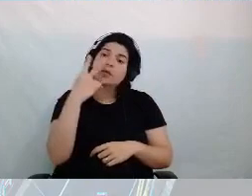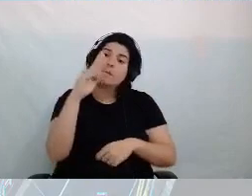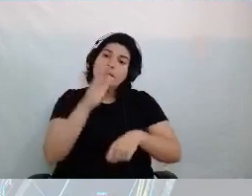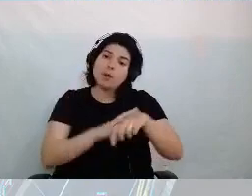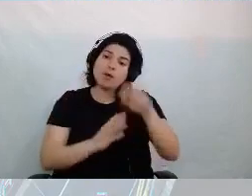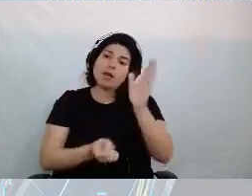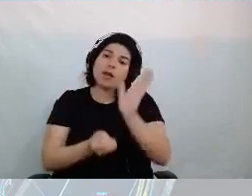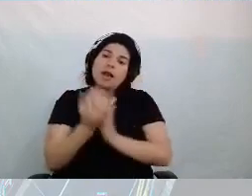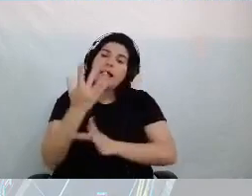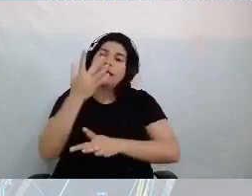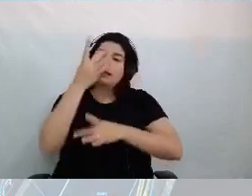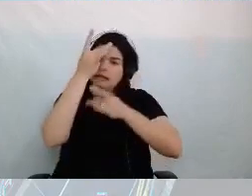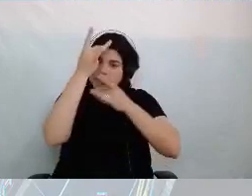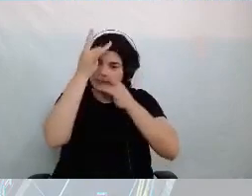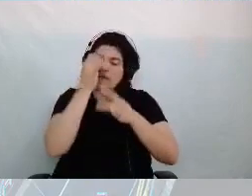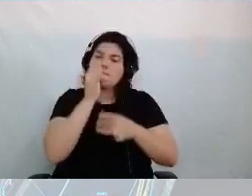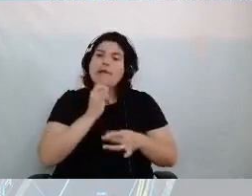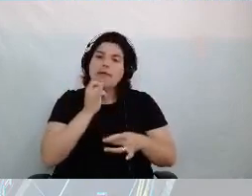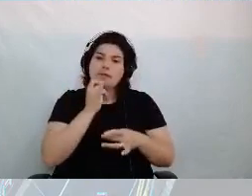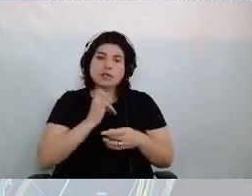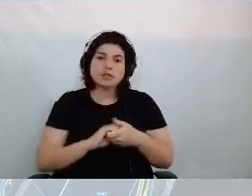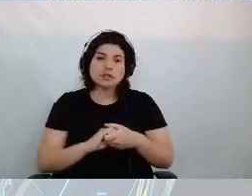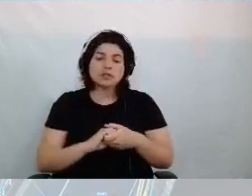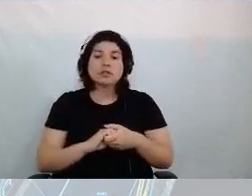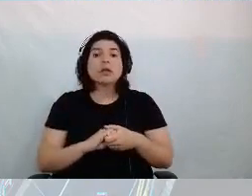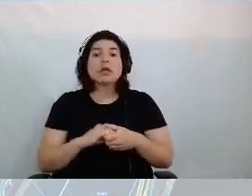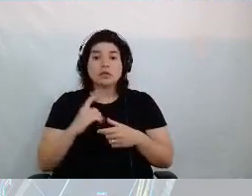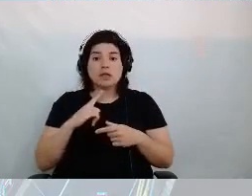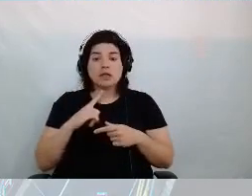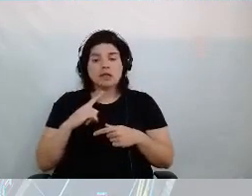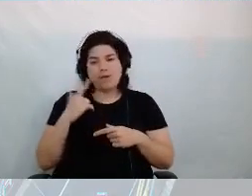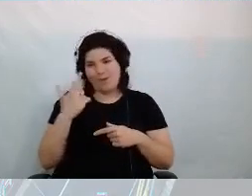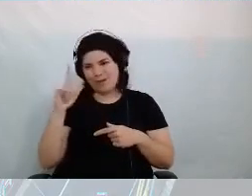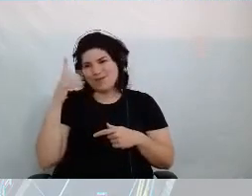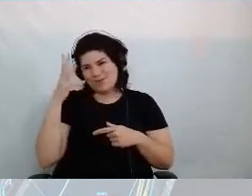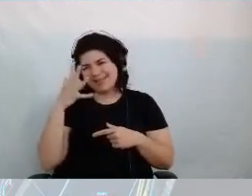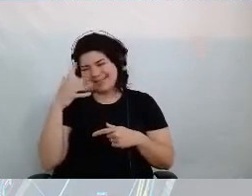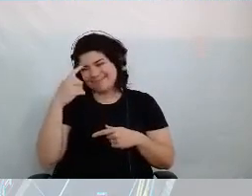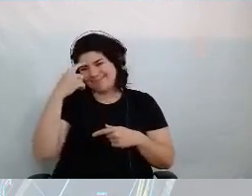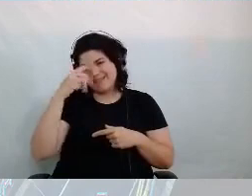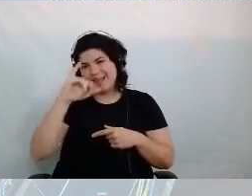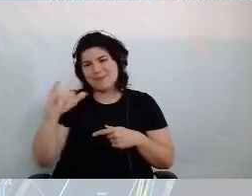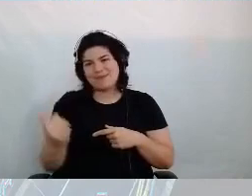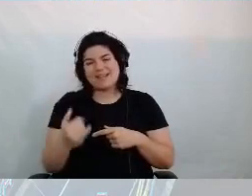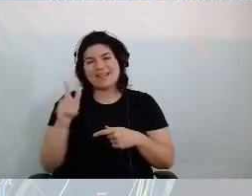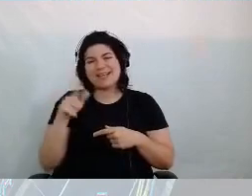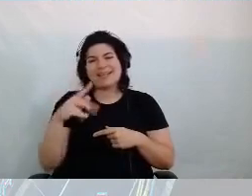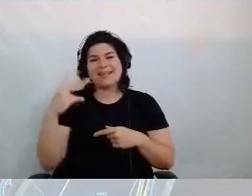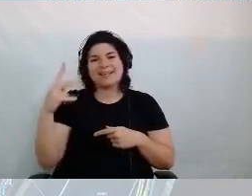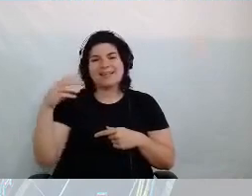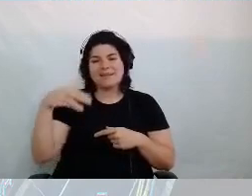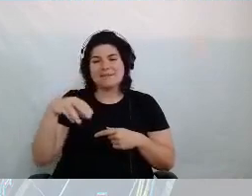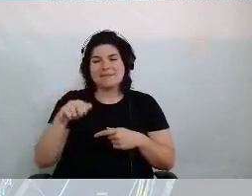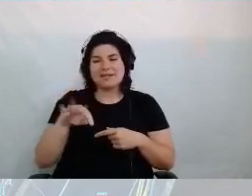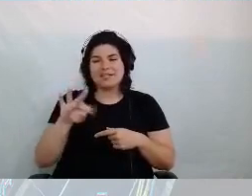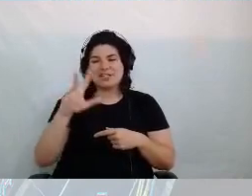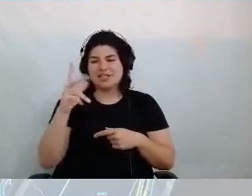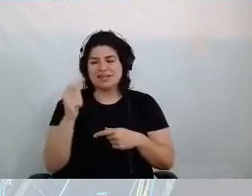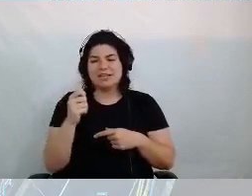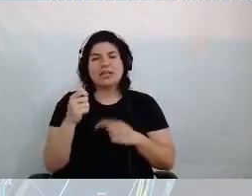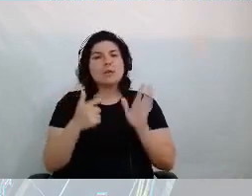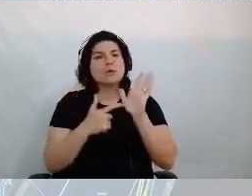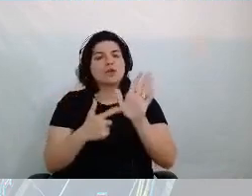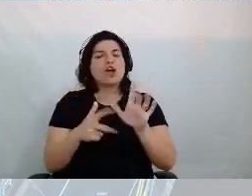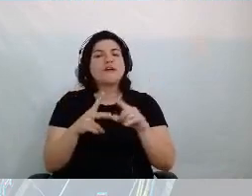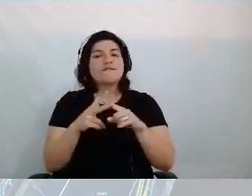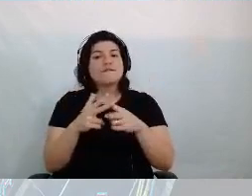performance. Aqui vou fazer um link até baseado nas palestras anteriores, vou pegar do Mantilha, que ele trouxe ali das ferramentas e as